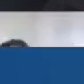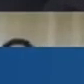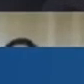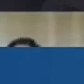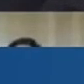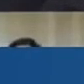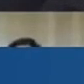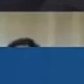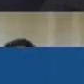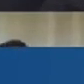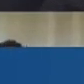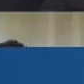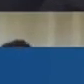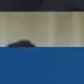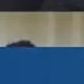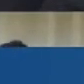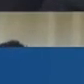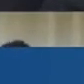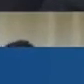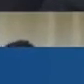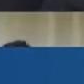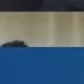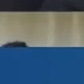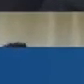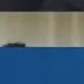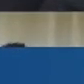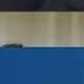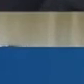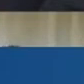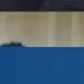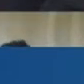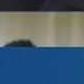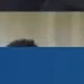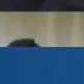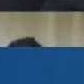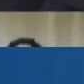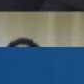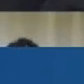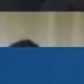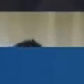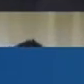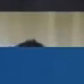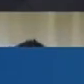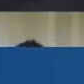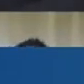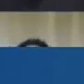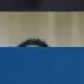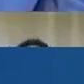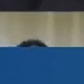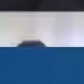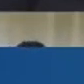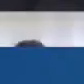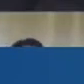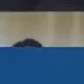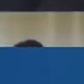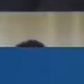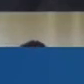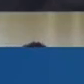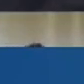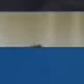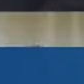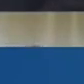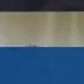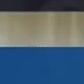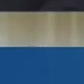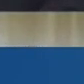das buscas e apreensões ocorridas hoje. É claro, portanto, que nós teremos 10 dobramentos.